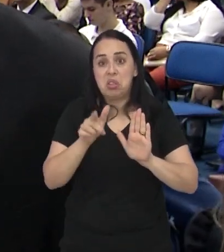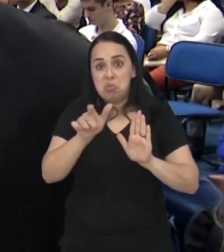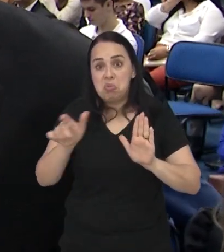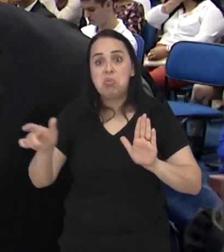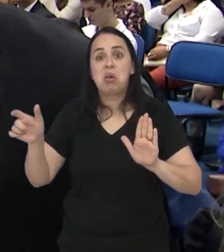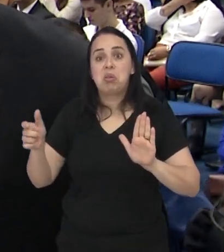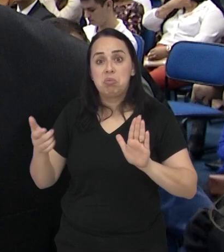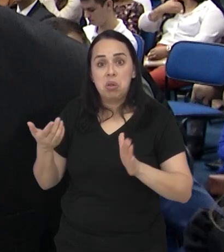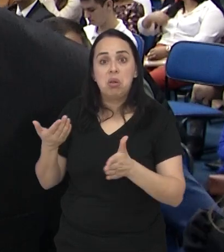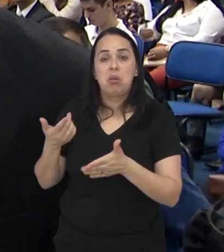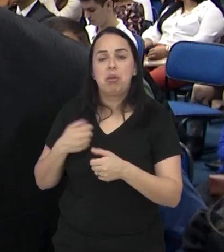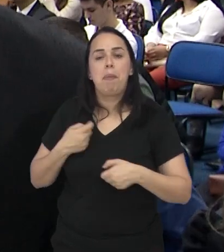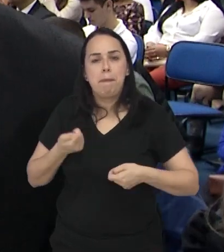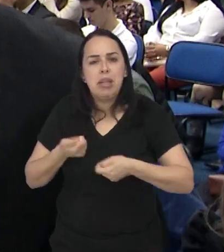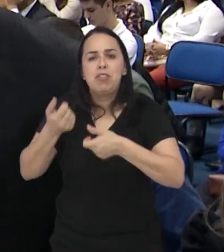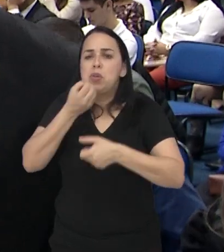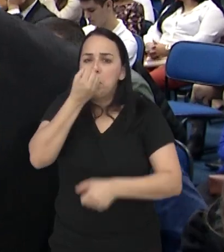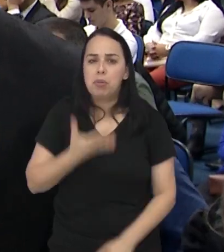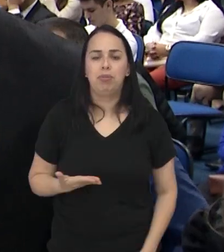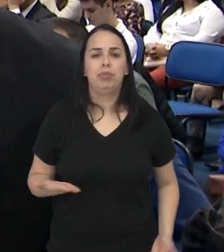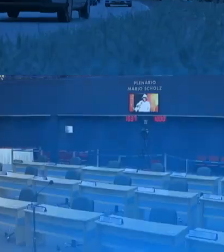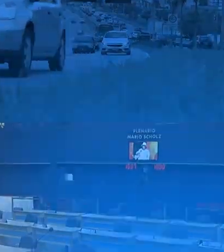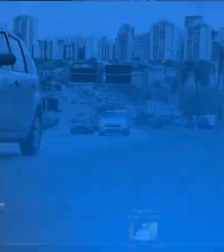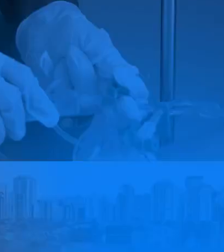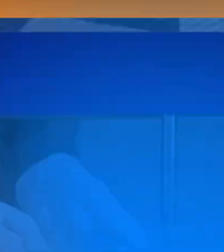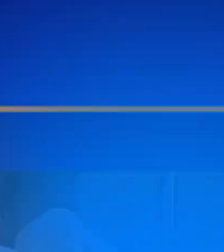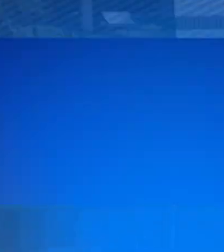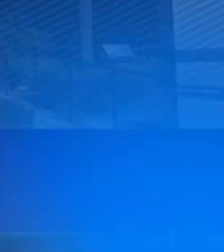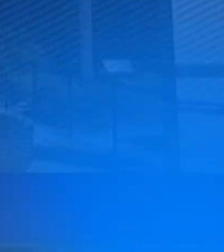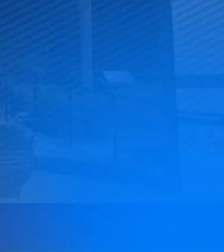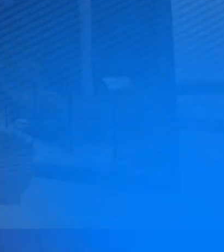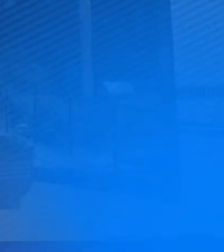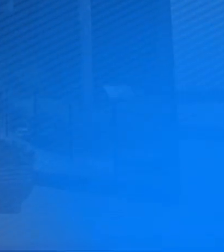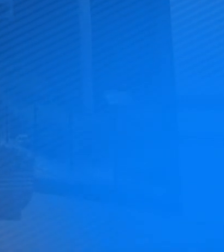da construção desse trabalho, nós temos tido resultados extremamente positivos.